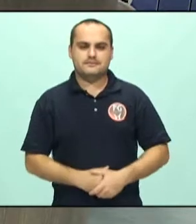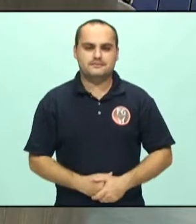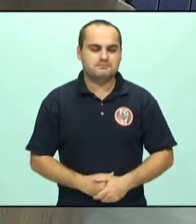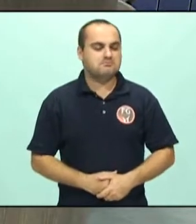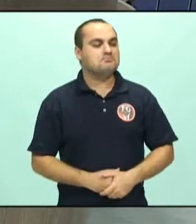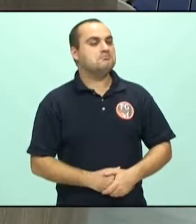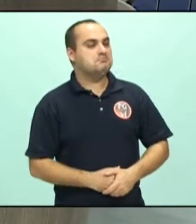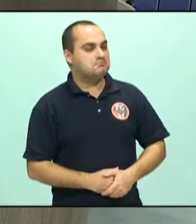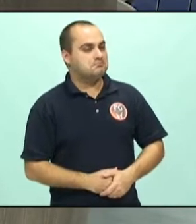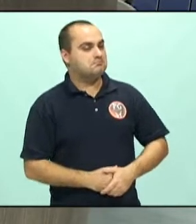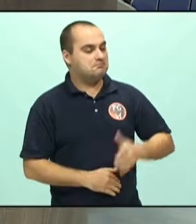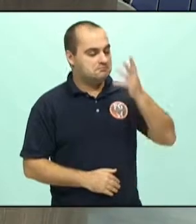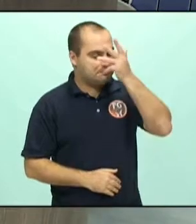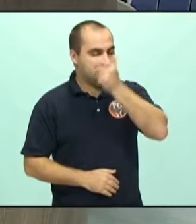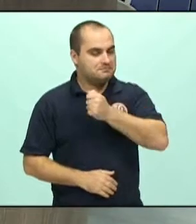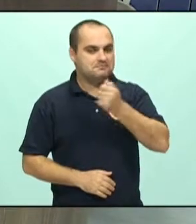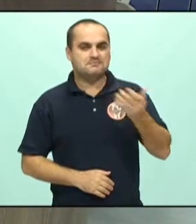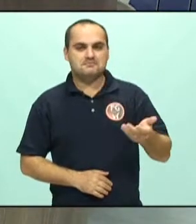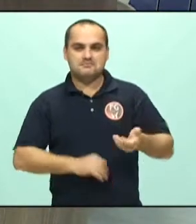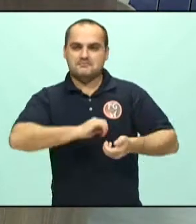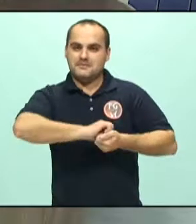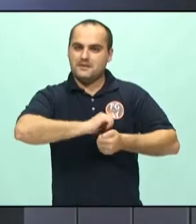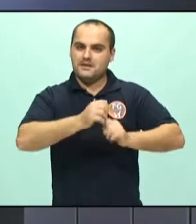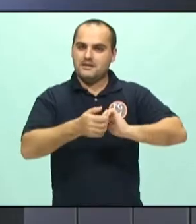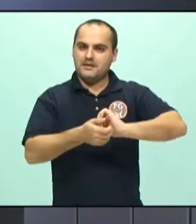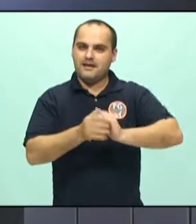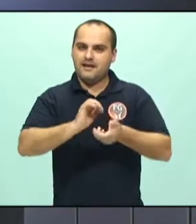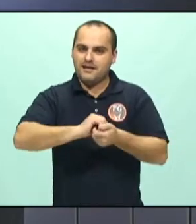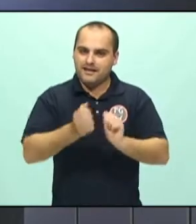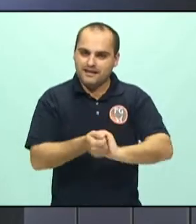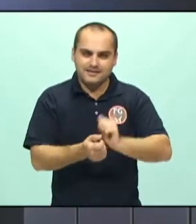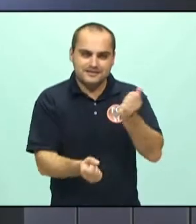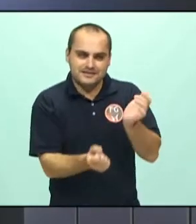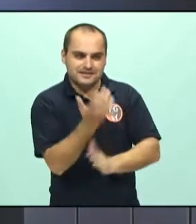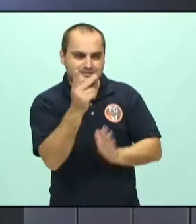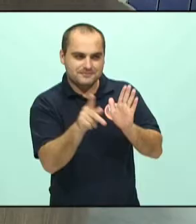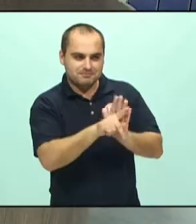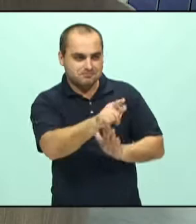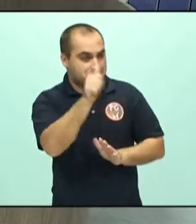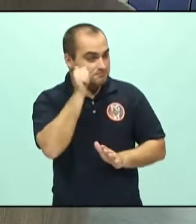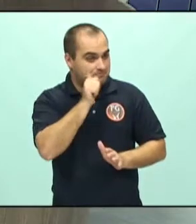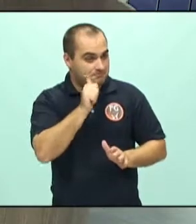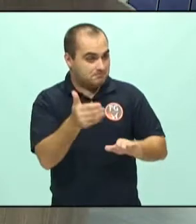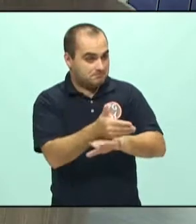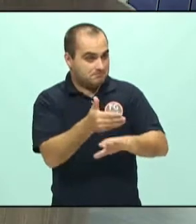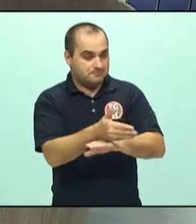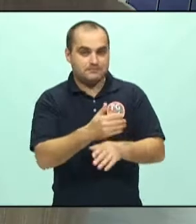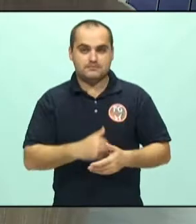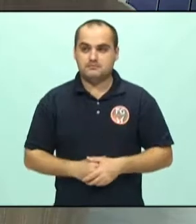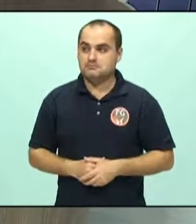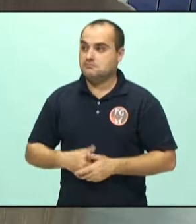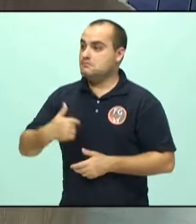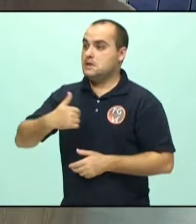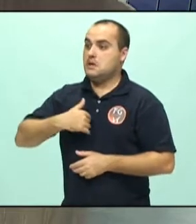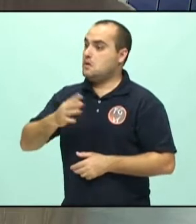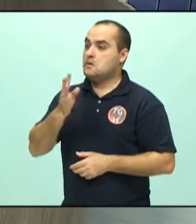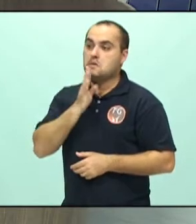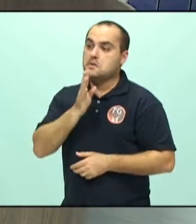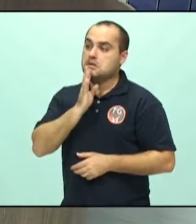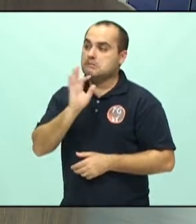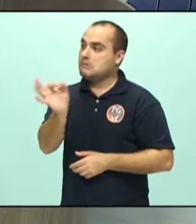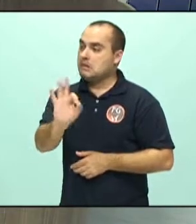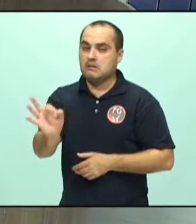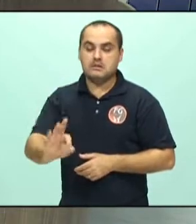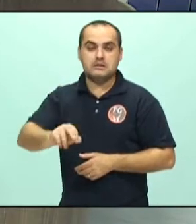Linda poesia, a arte nascendo diretamente do envolvimento já, né? E eu confesso que eu não conhecia a obra do Nilson, porque